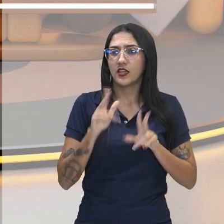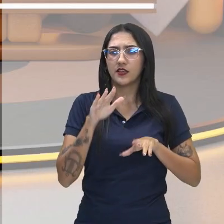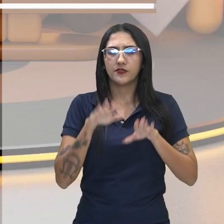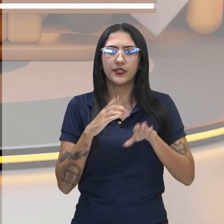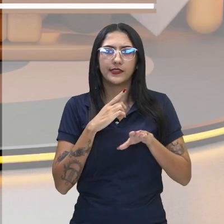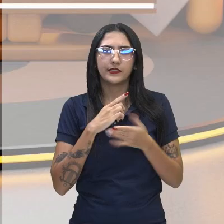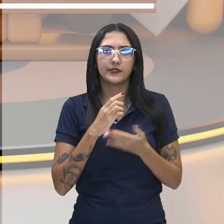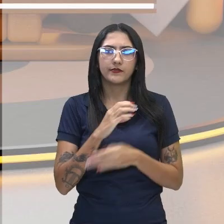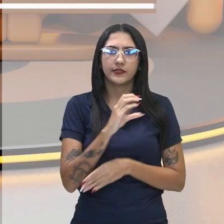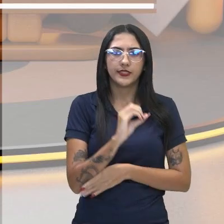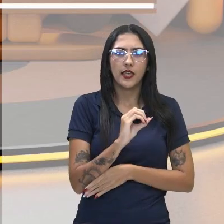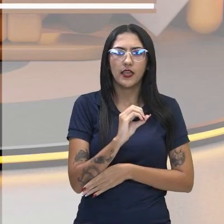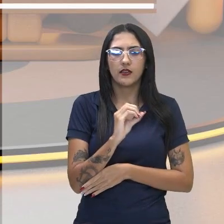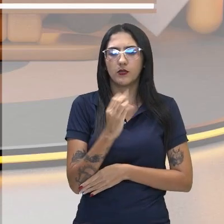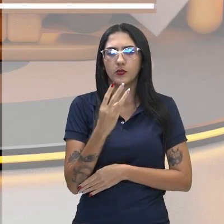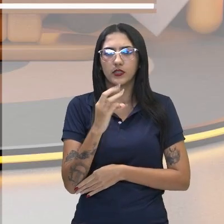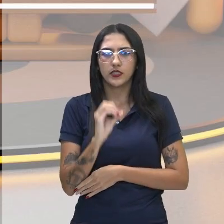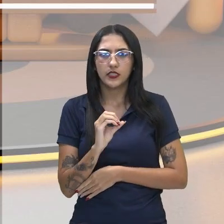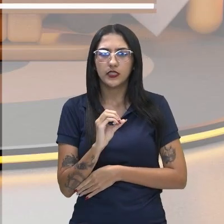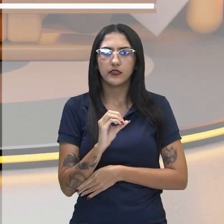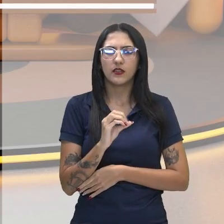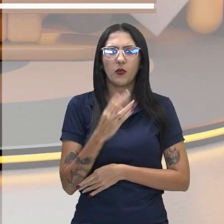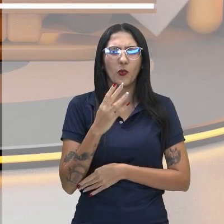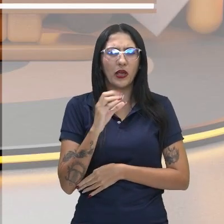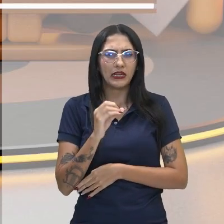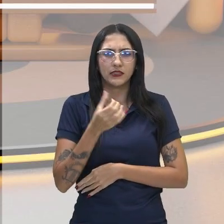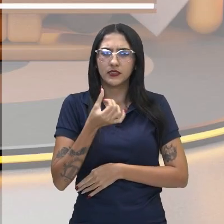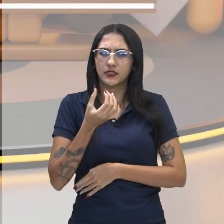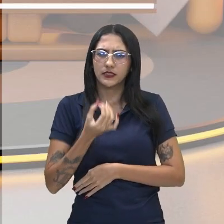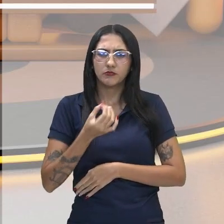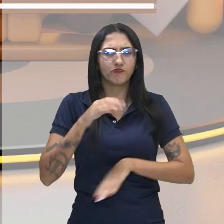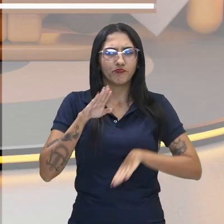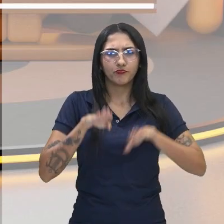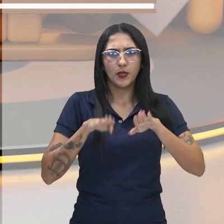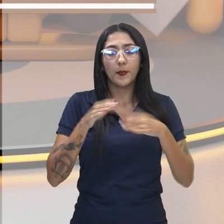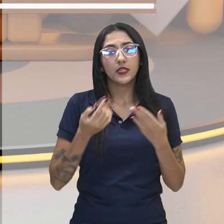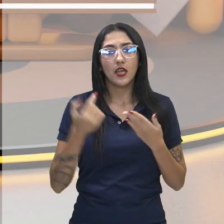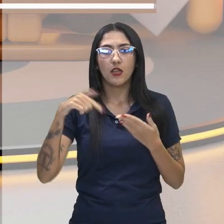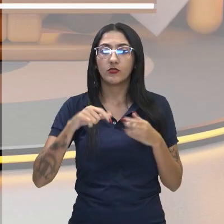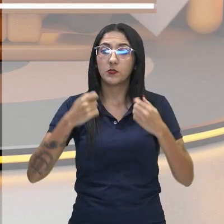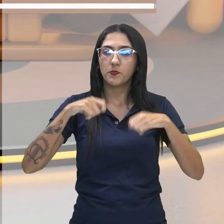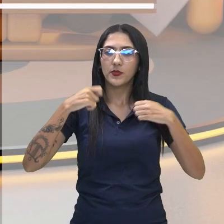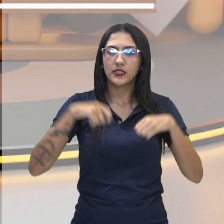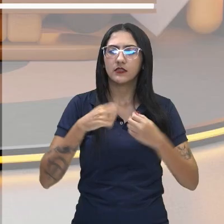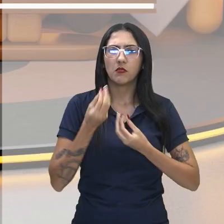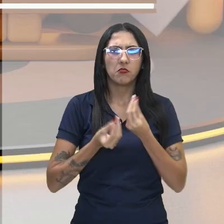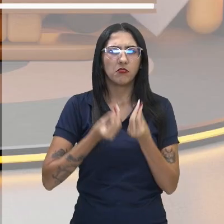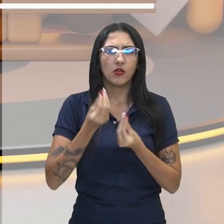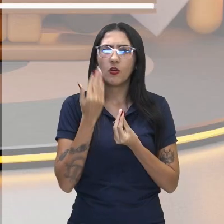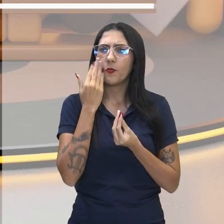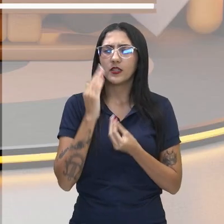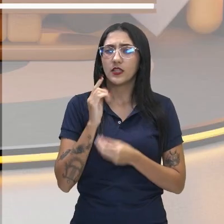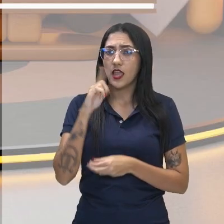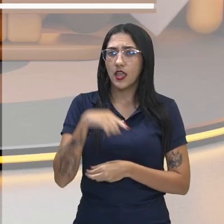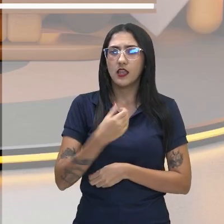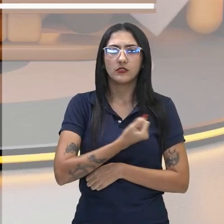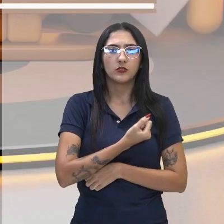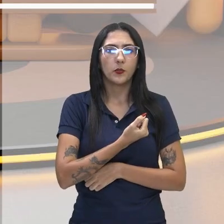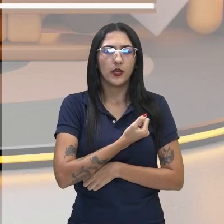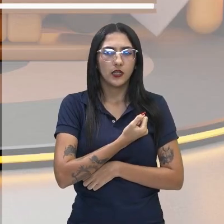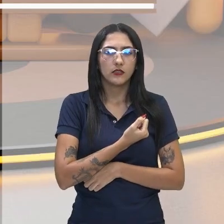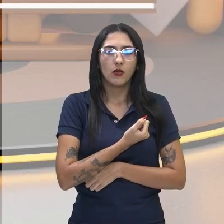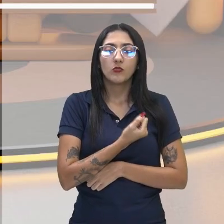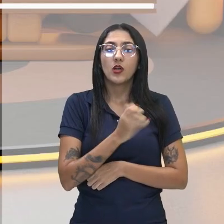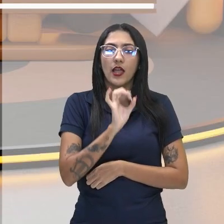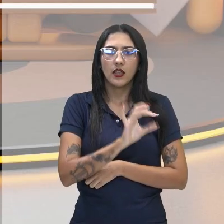30, 45, ou 0, 30, 60. E aí você precisa entender que aquela numeração, em